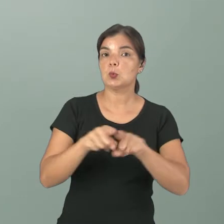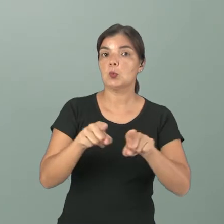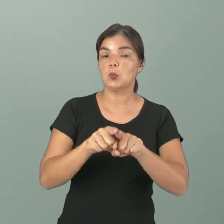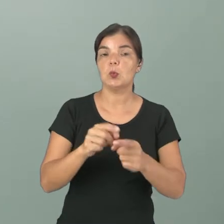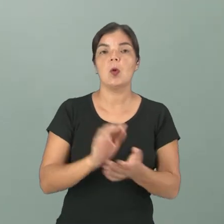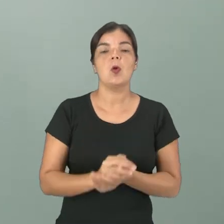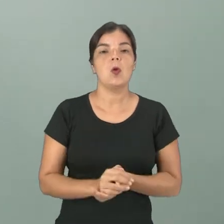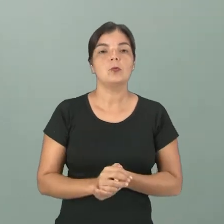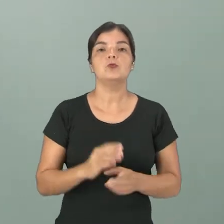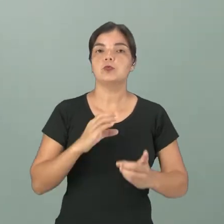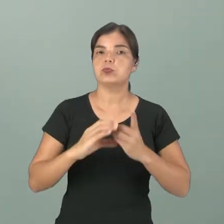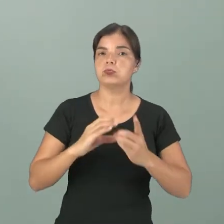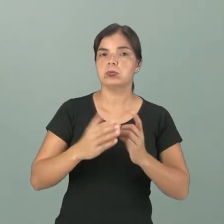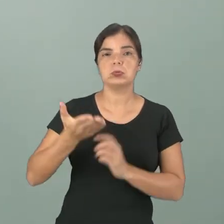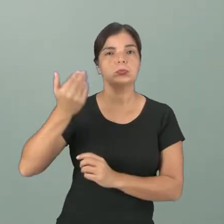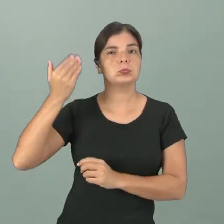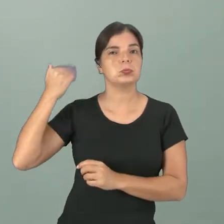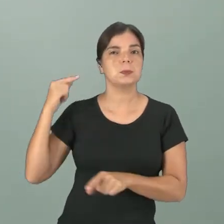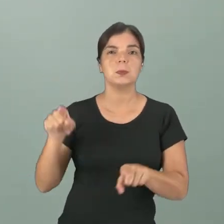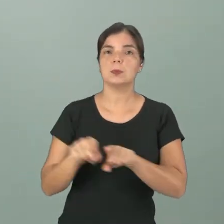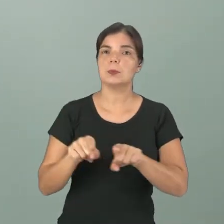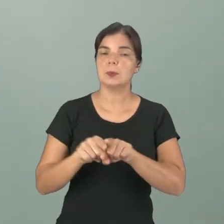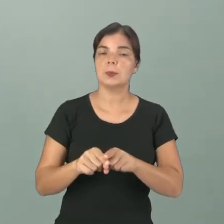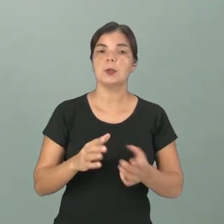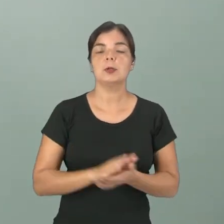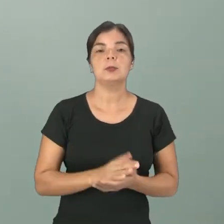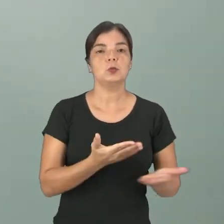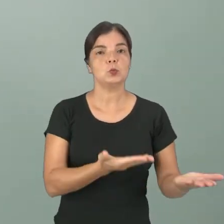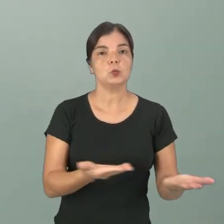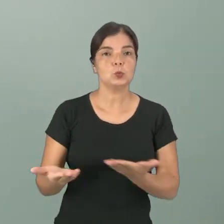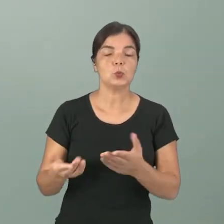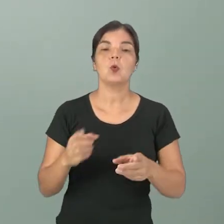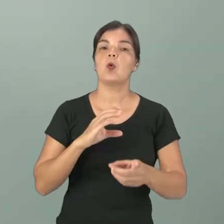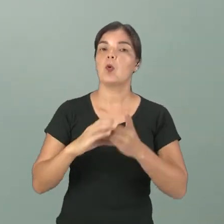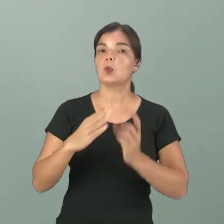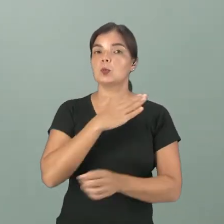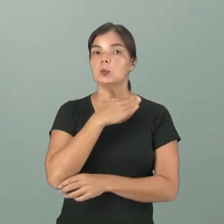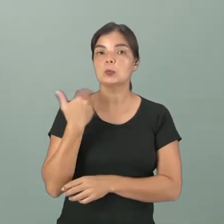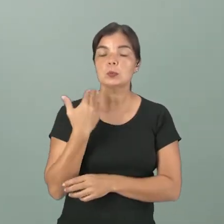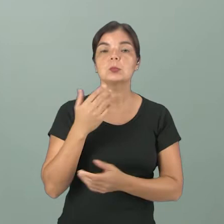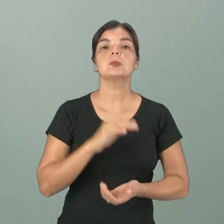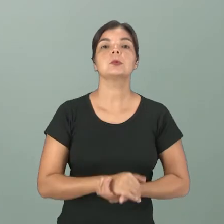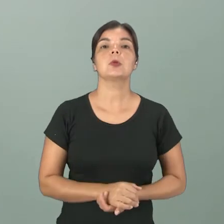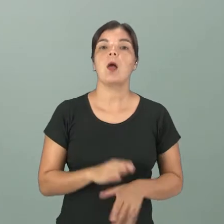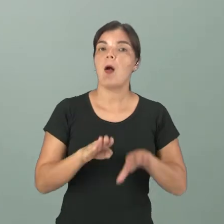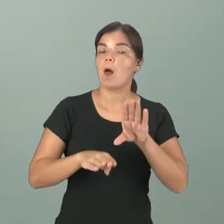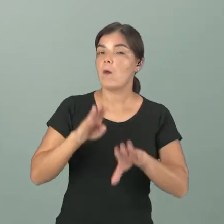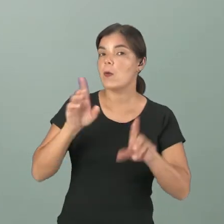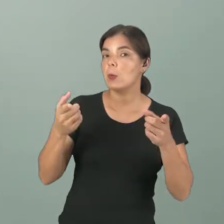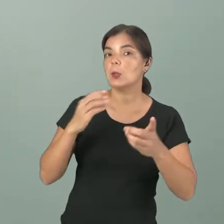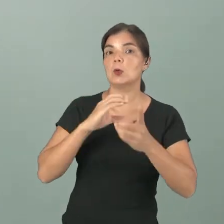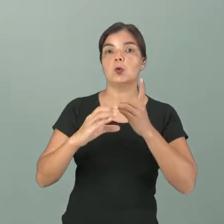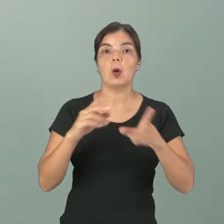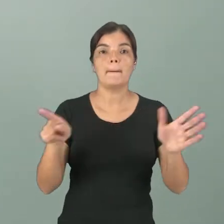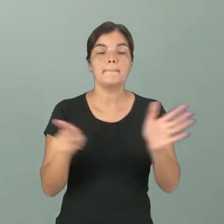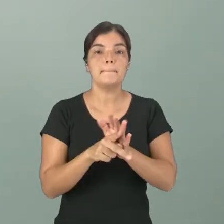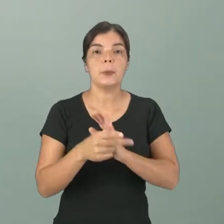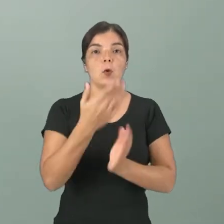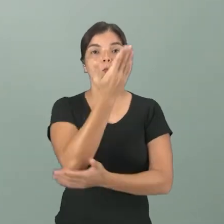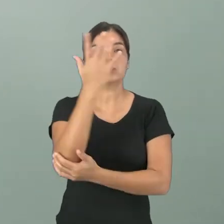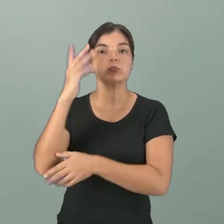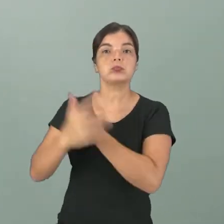de culto aos antepassados, de cerimônia em culto aos mortos, às vezes em culto à